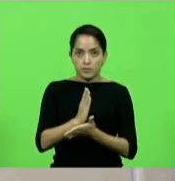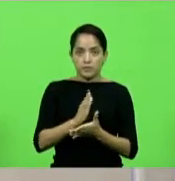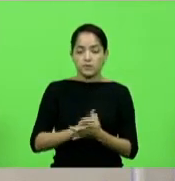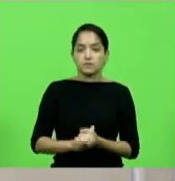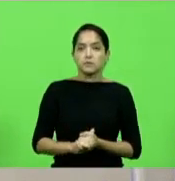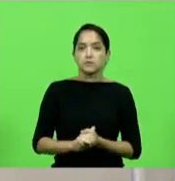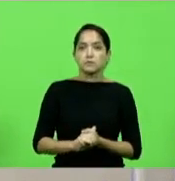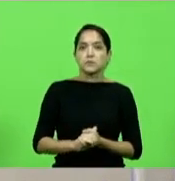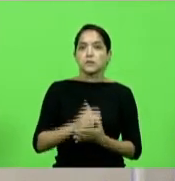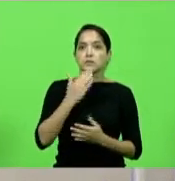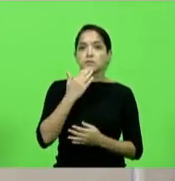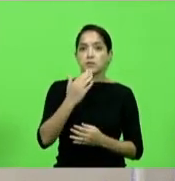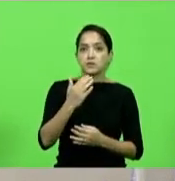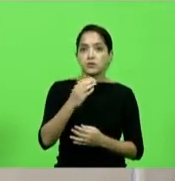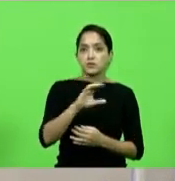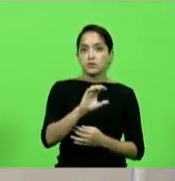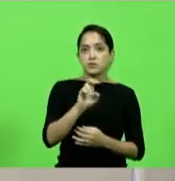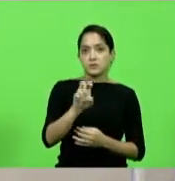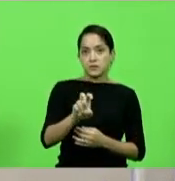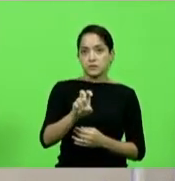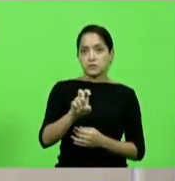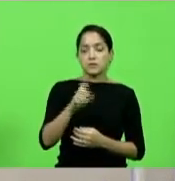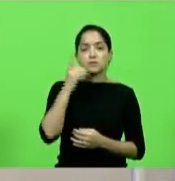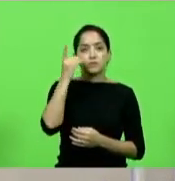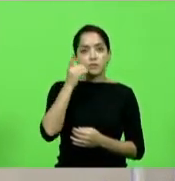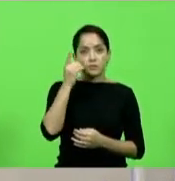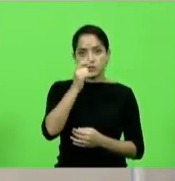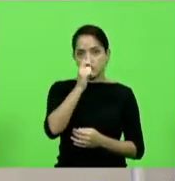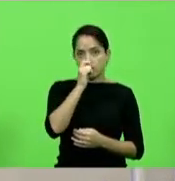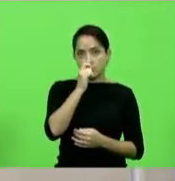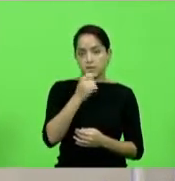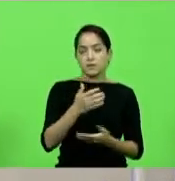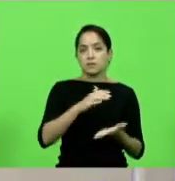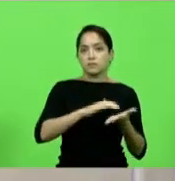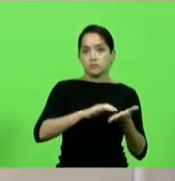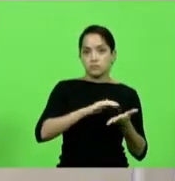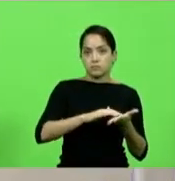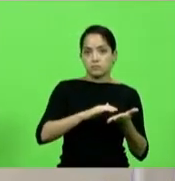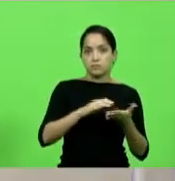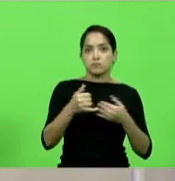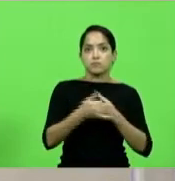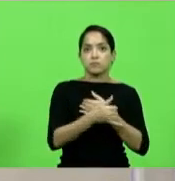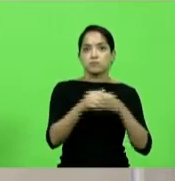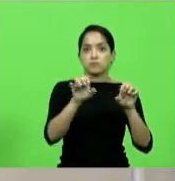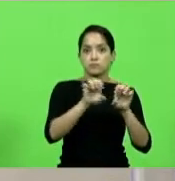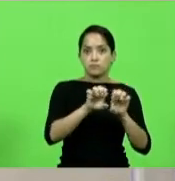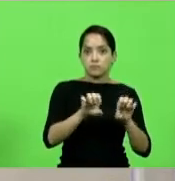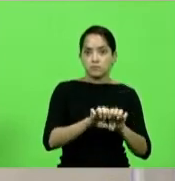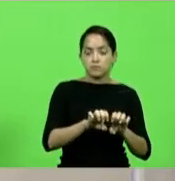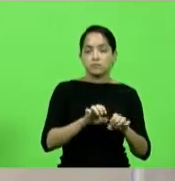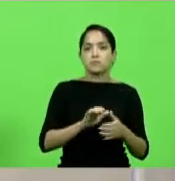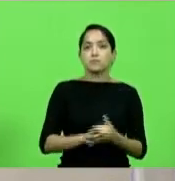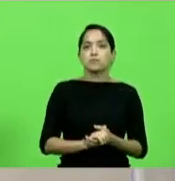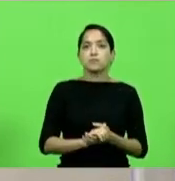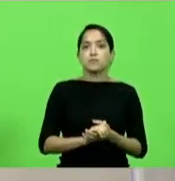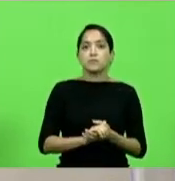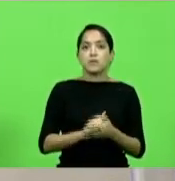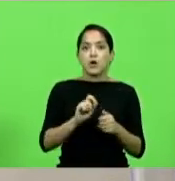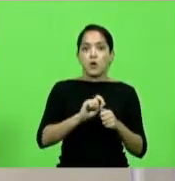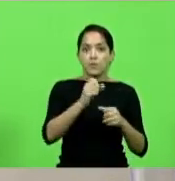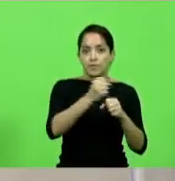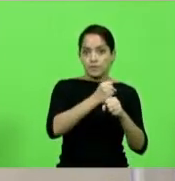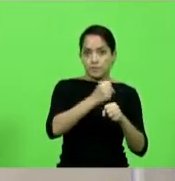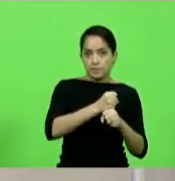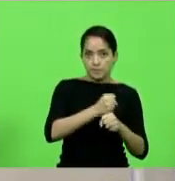unanimidade, pedido de informação 05, autor deputado João Amin, solicitando ao secretário de Estado da Infraestrutura informações acerca da realização de obras